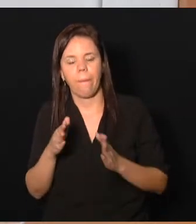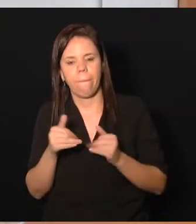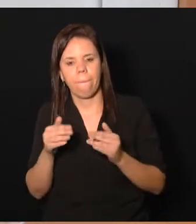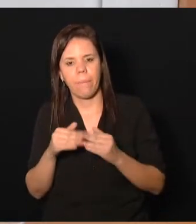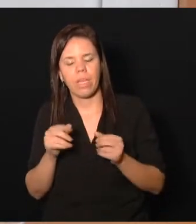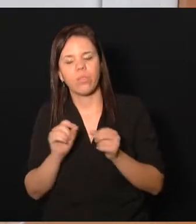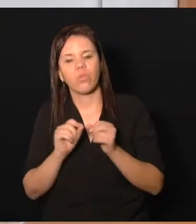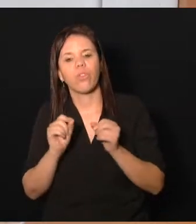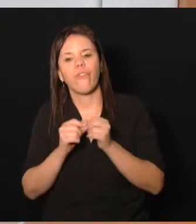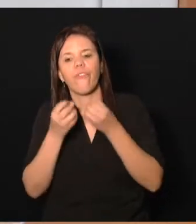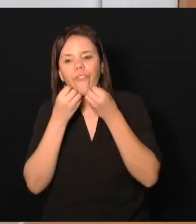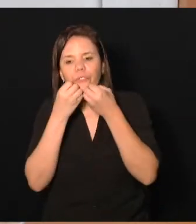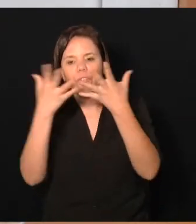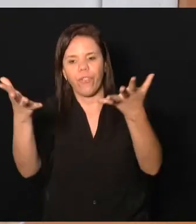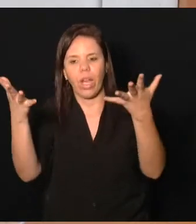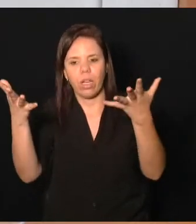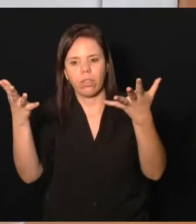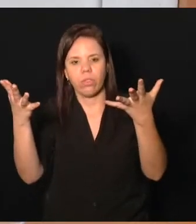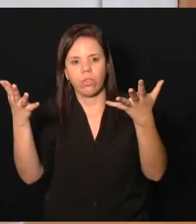faço